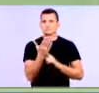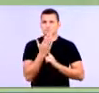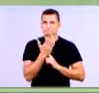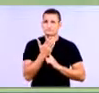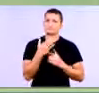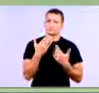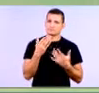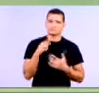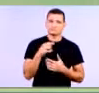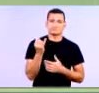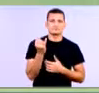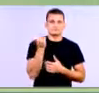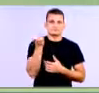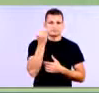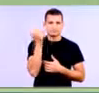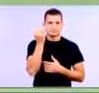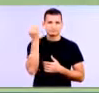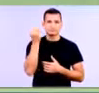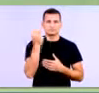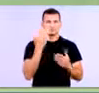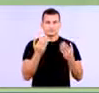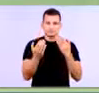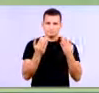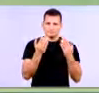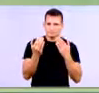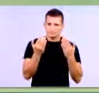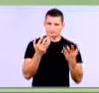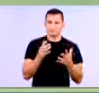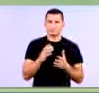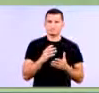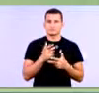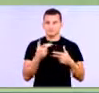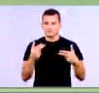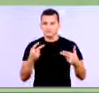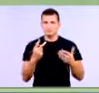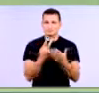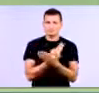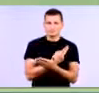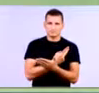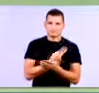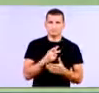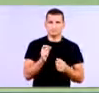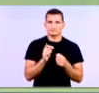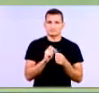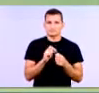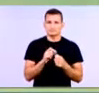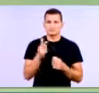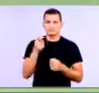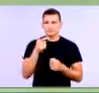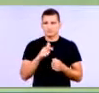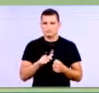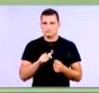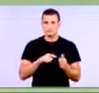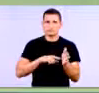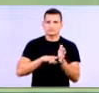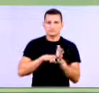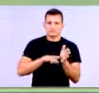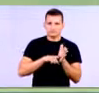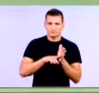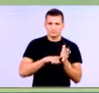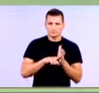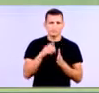a análise dos eventos que ocorrem, ou seja, dos incidentes que ocorrem, fazer novamente um levantamento